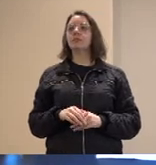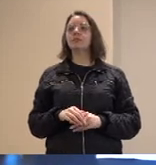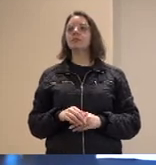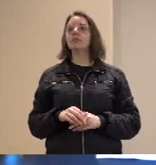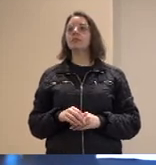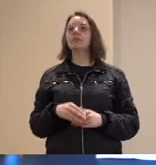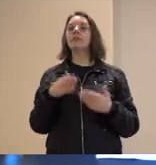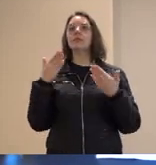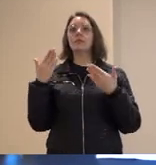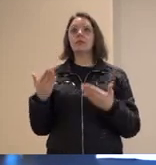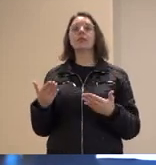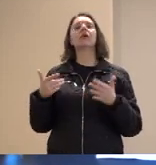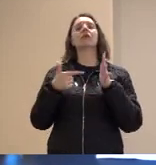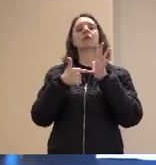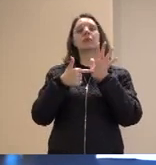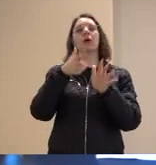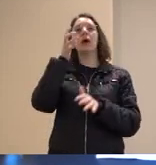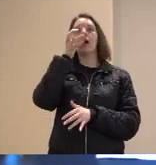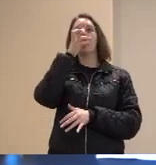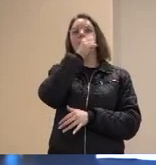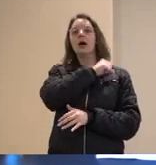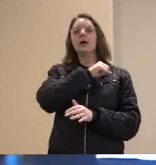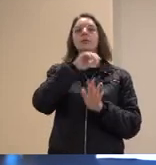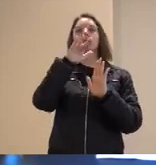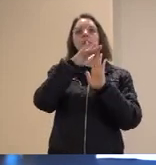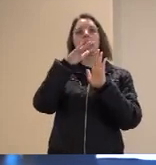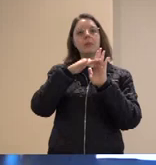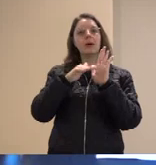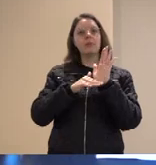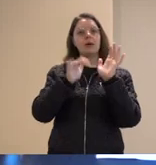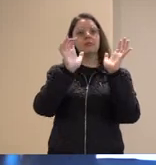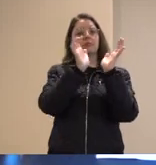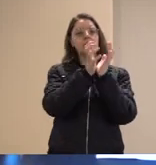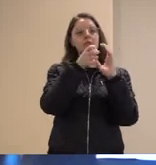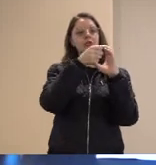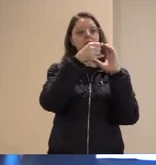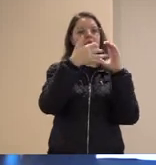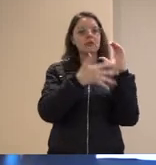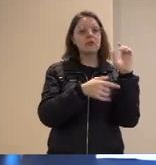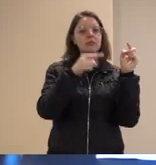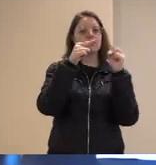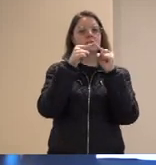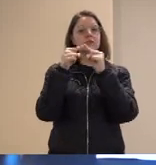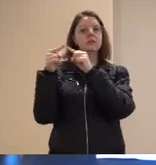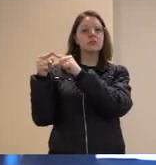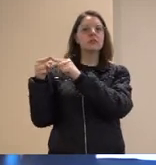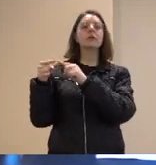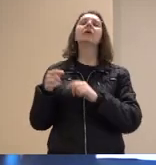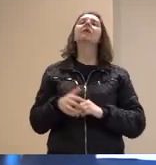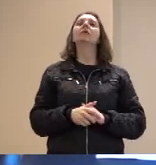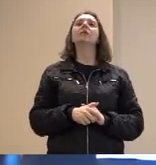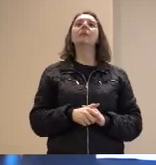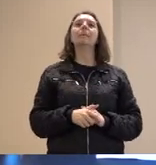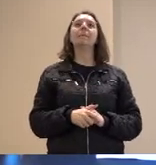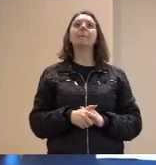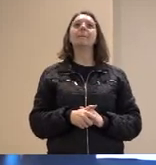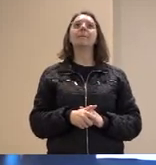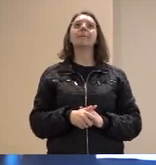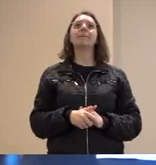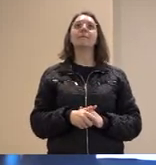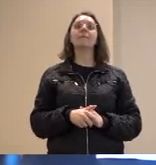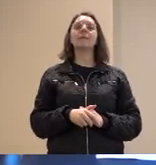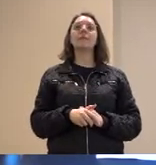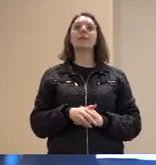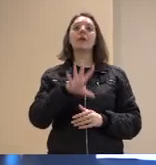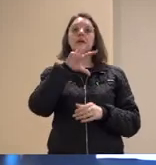Aqui, gente, eu vou trazer bem rápido os parâmetros que estão lá, as dimensões que estão lá na